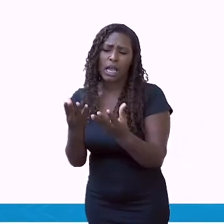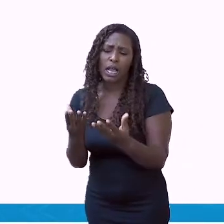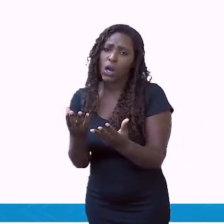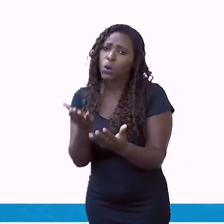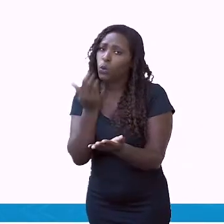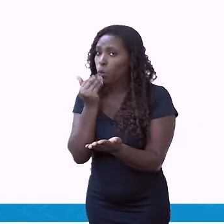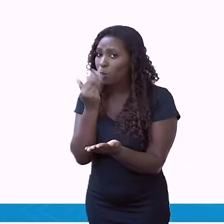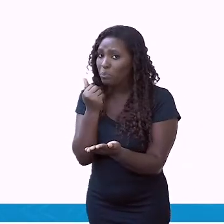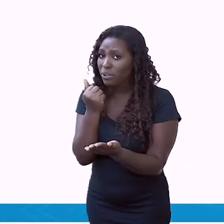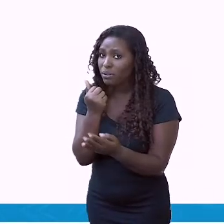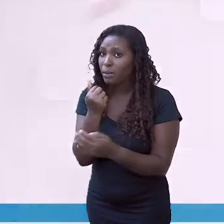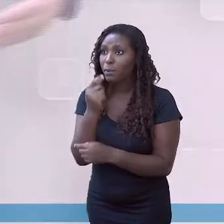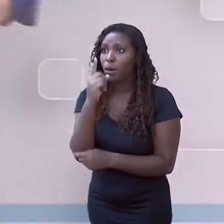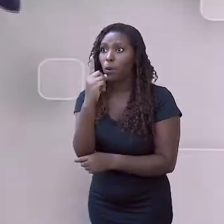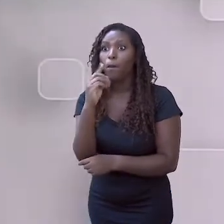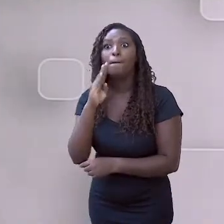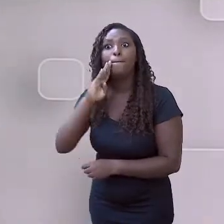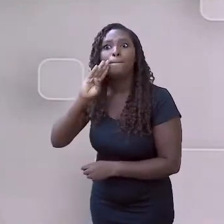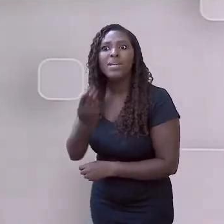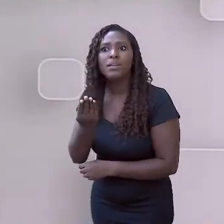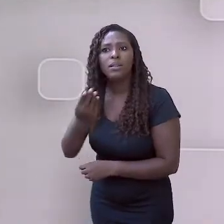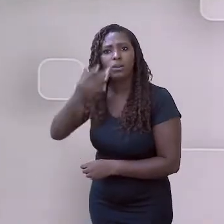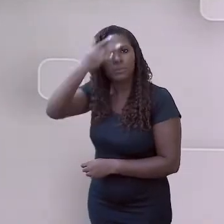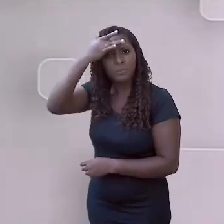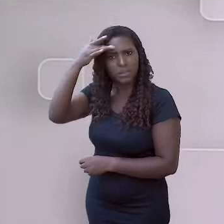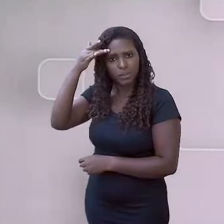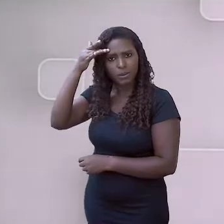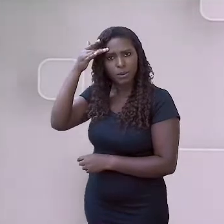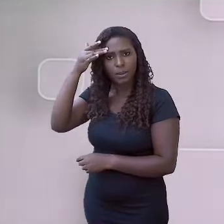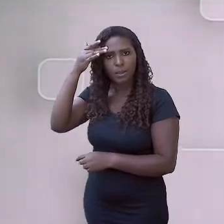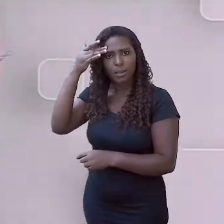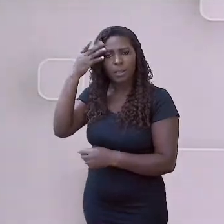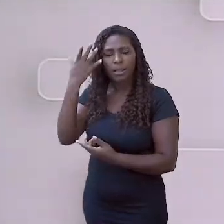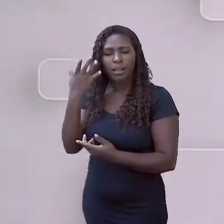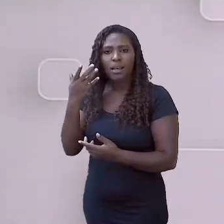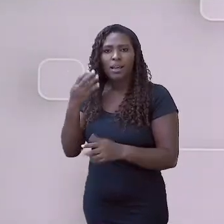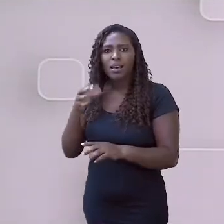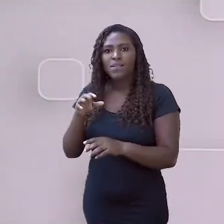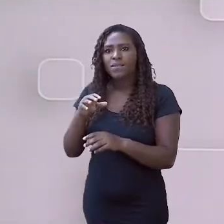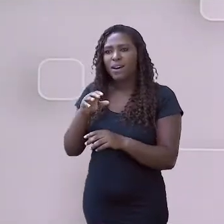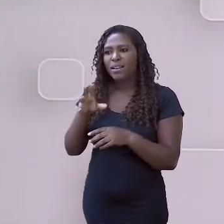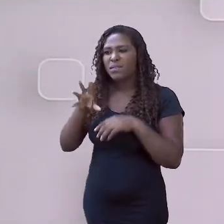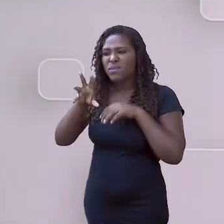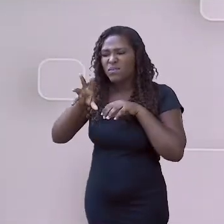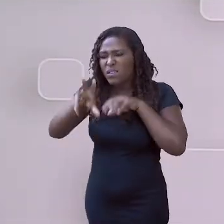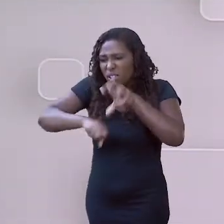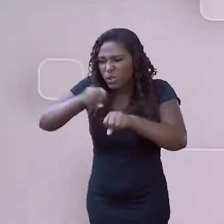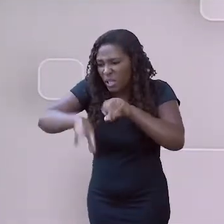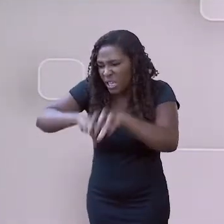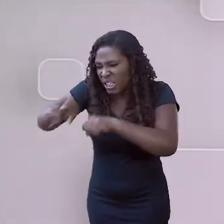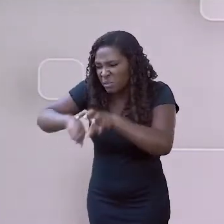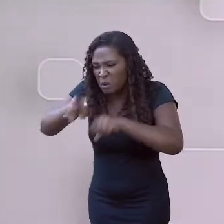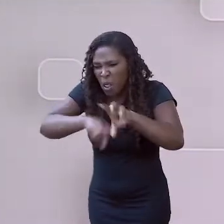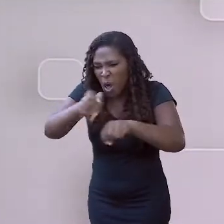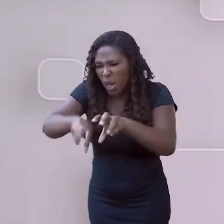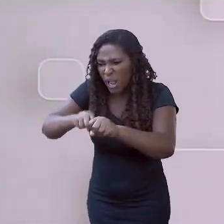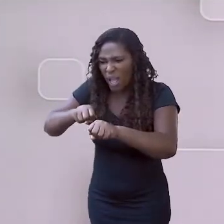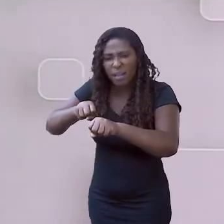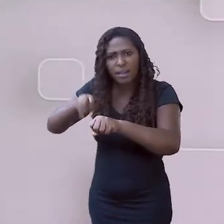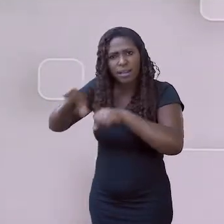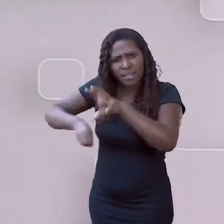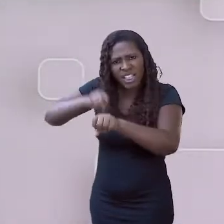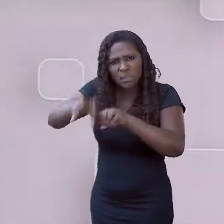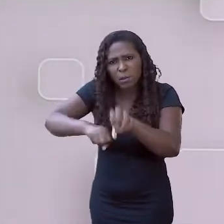uma determinada área. E para alimentar 7 bilhões? E isso em um